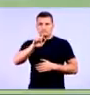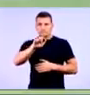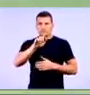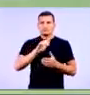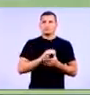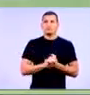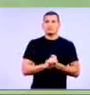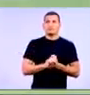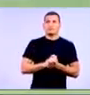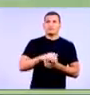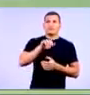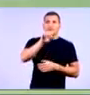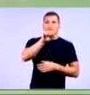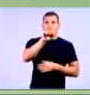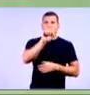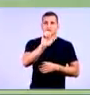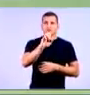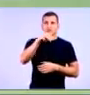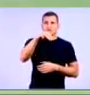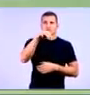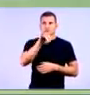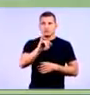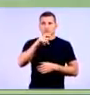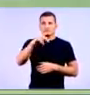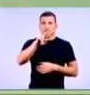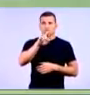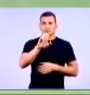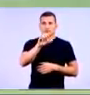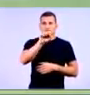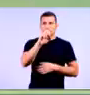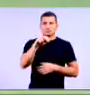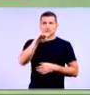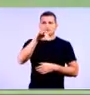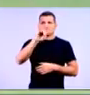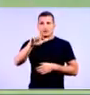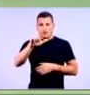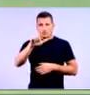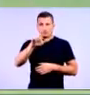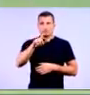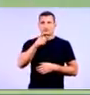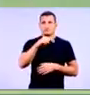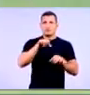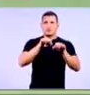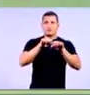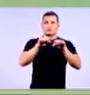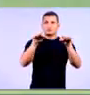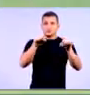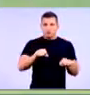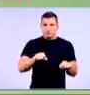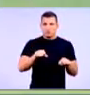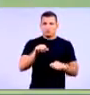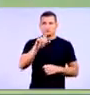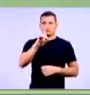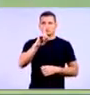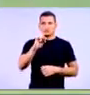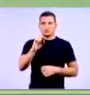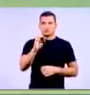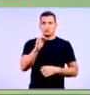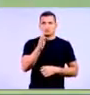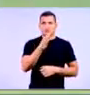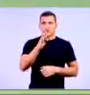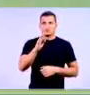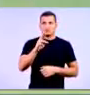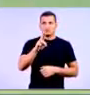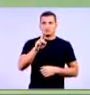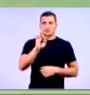e o sistema de tutoria. Isso é como funciona são os principais sistemas, são as principais